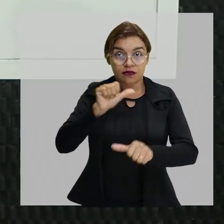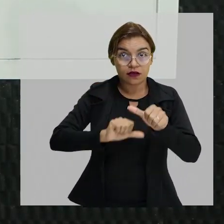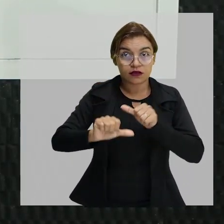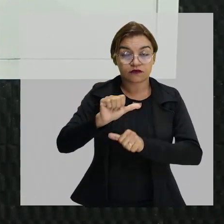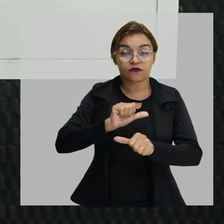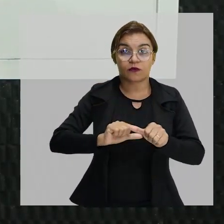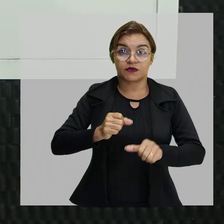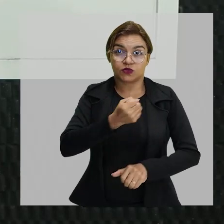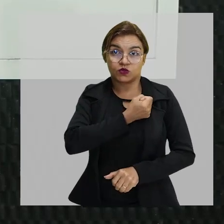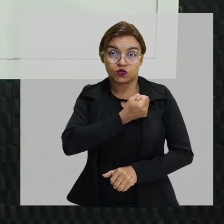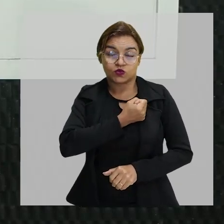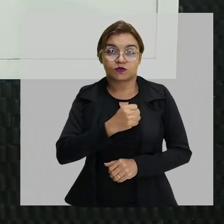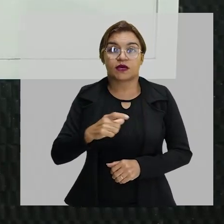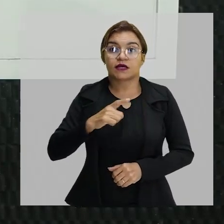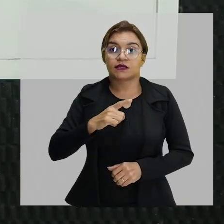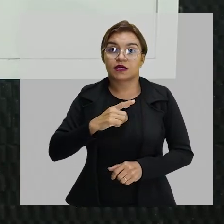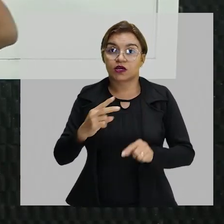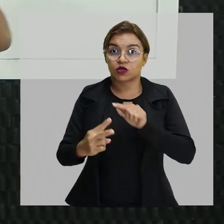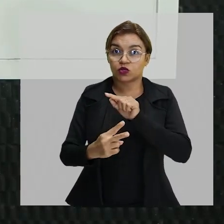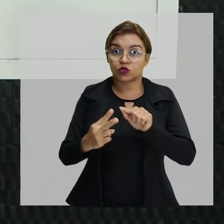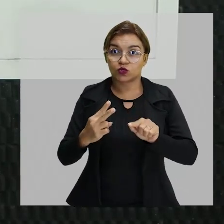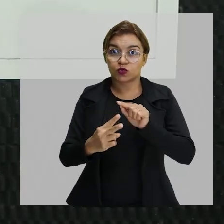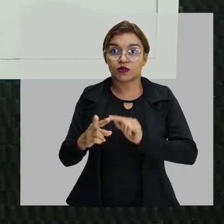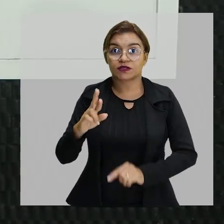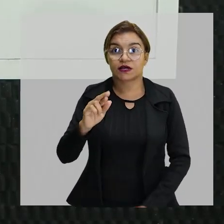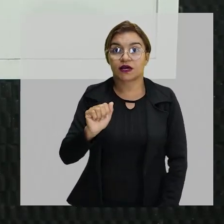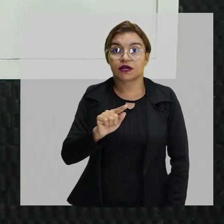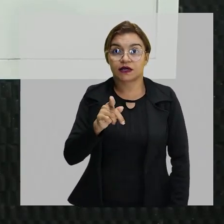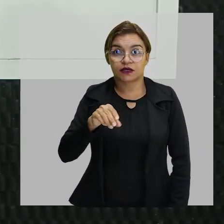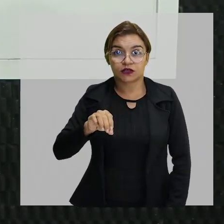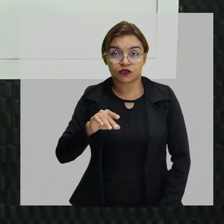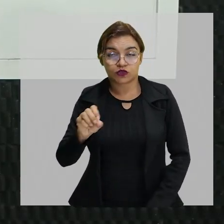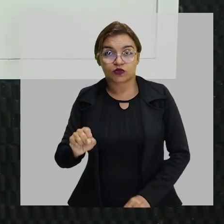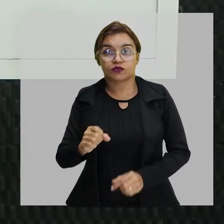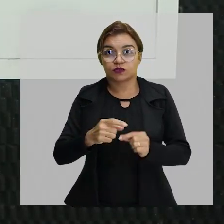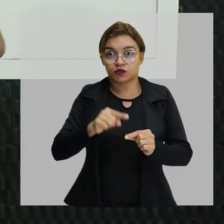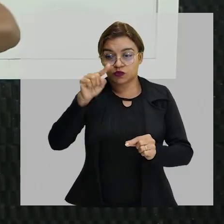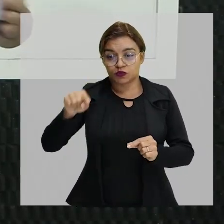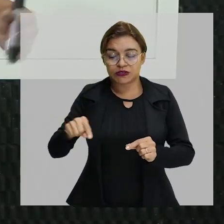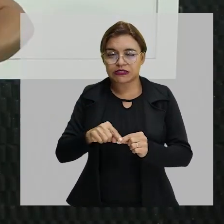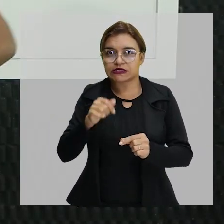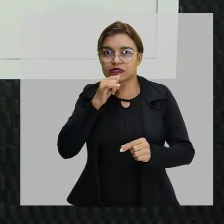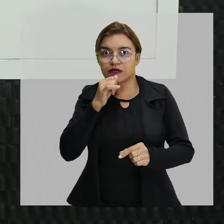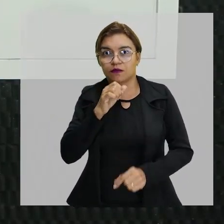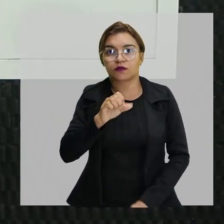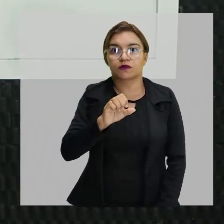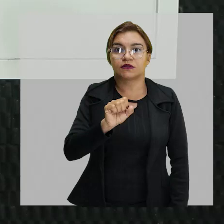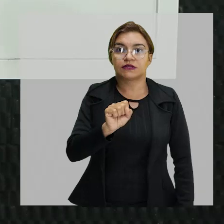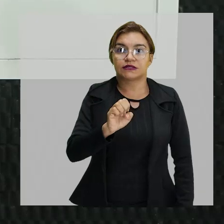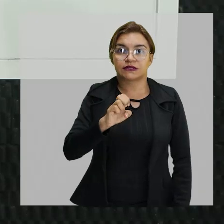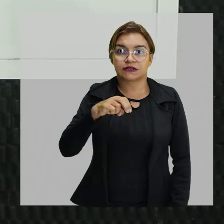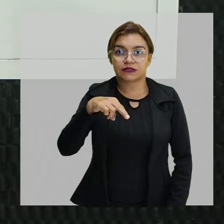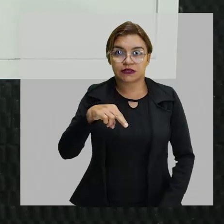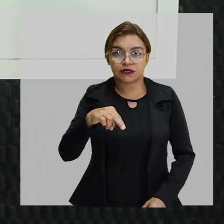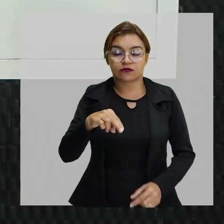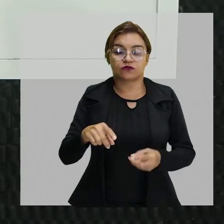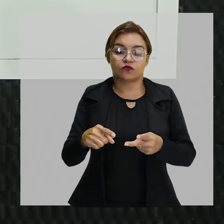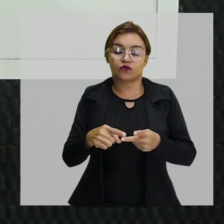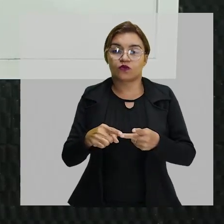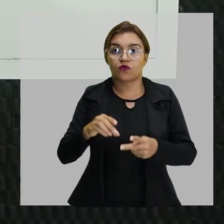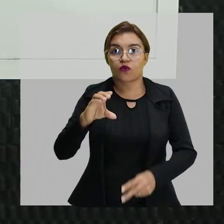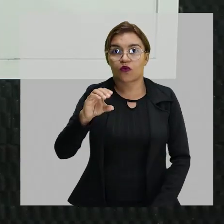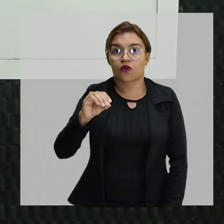uma soma de duas razões trigonométricas, seja seno, seja cosseno, como